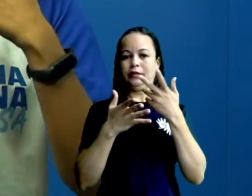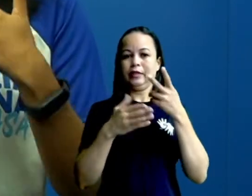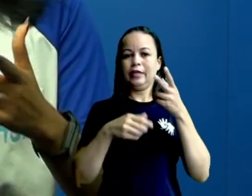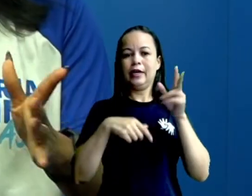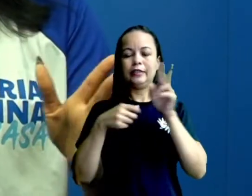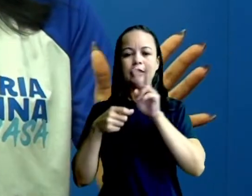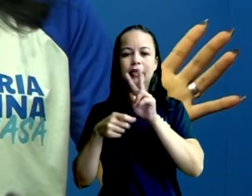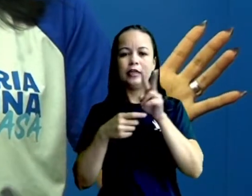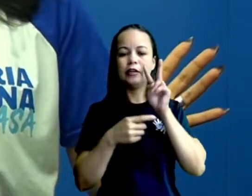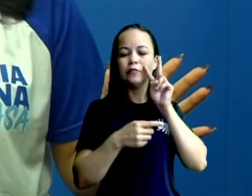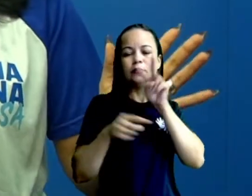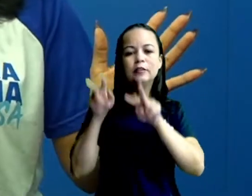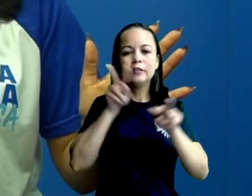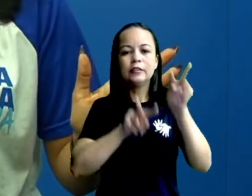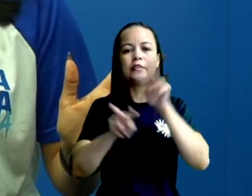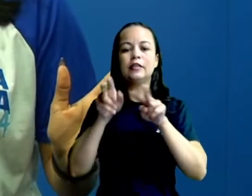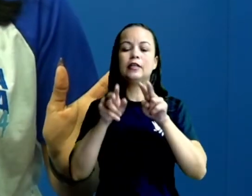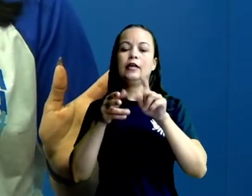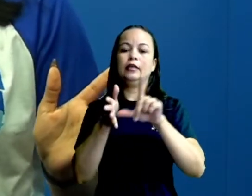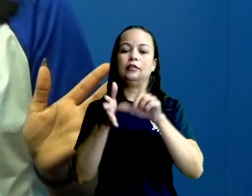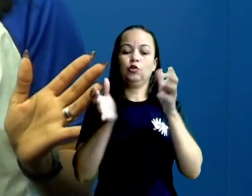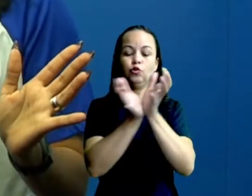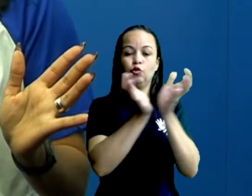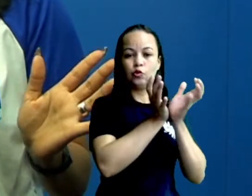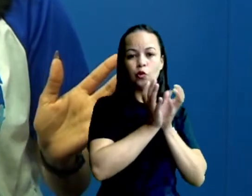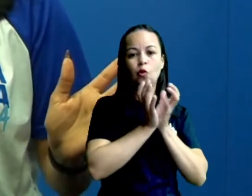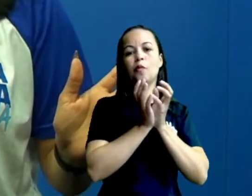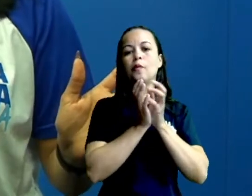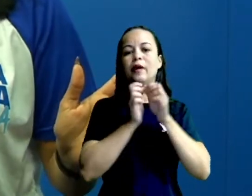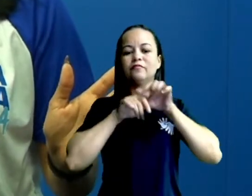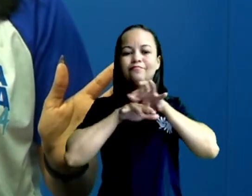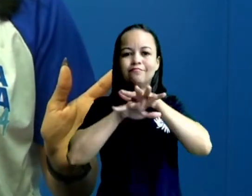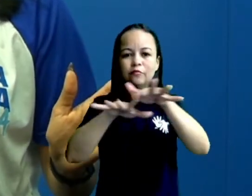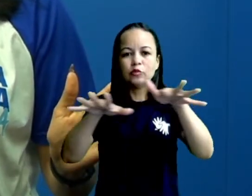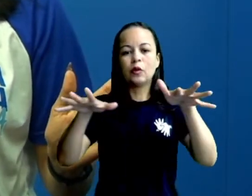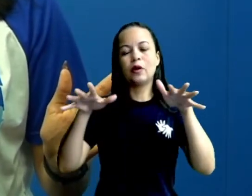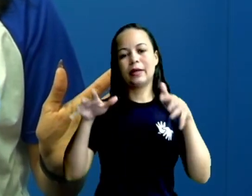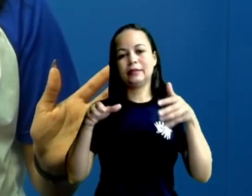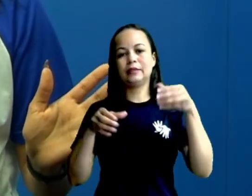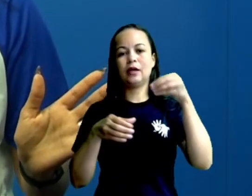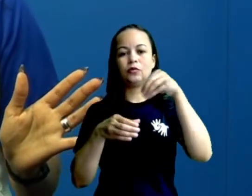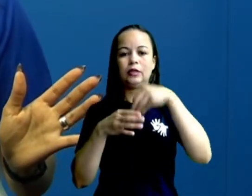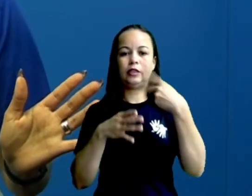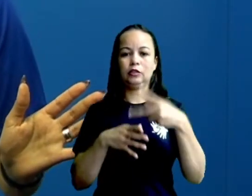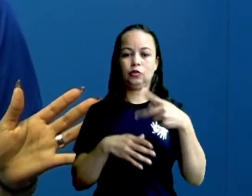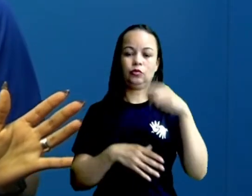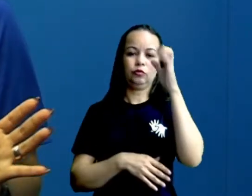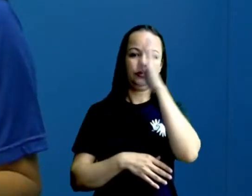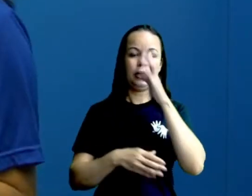bandeirantes, para poder fazer uma exploração, mais afinco, dentro